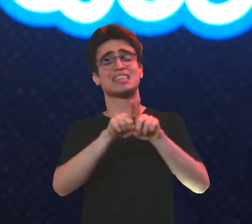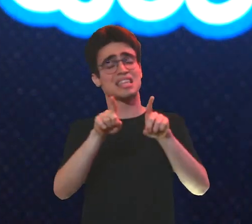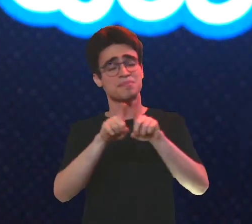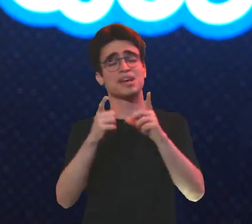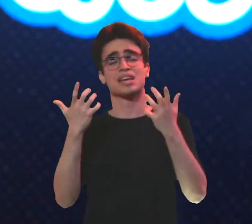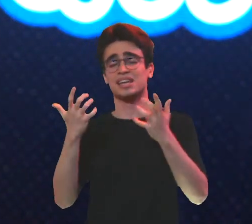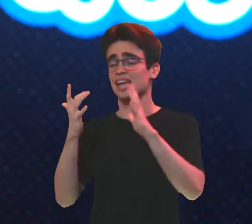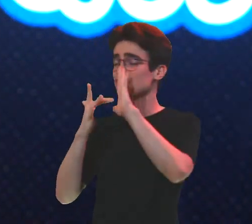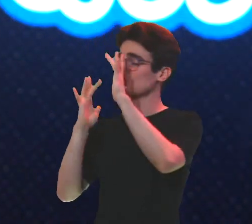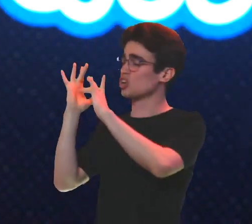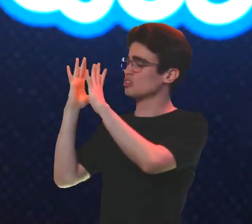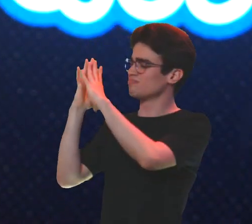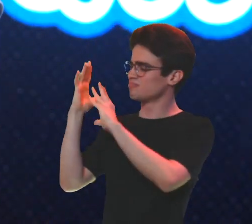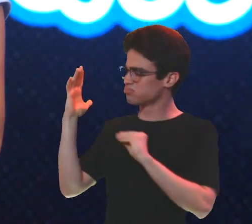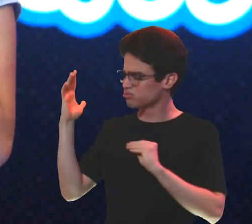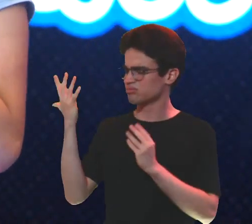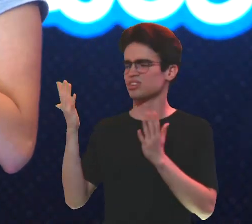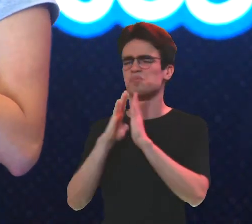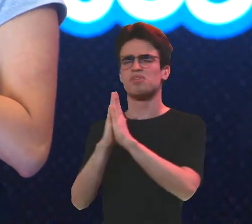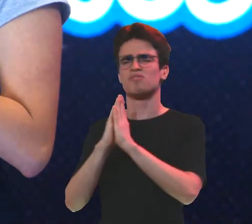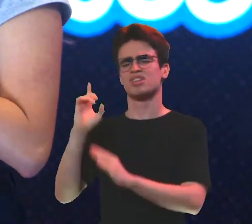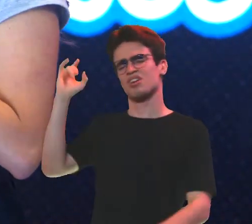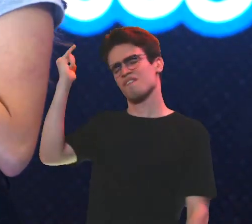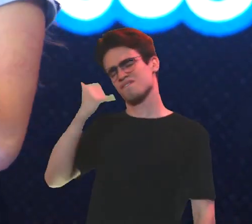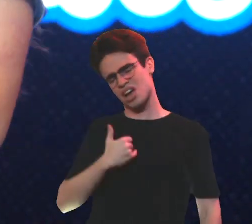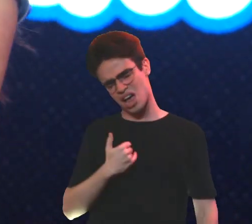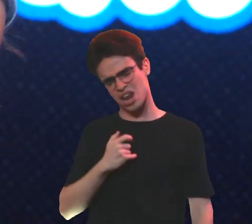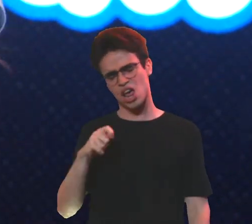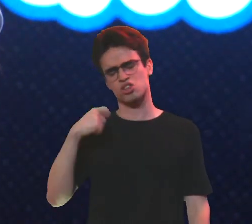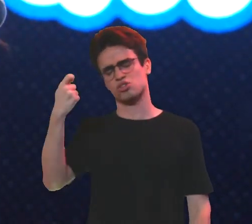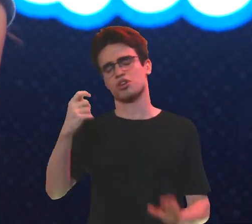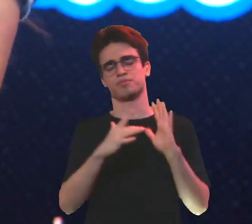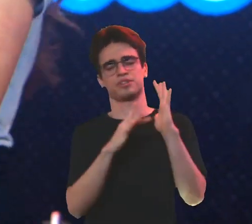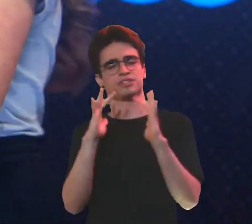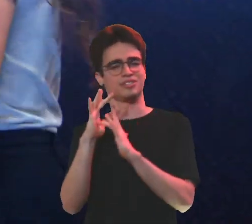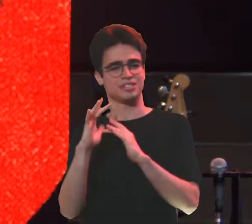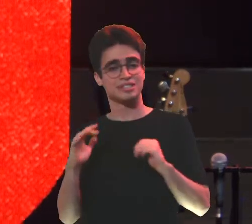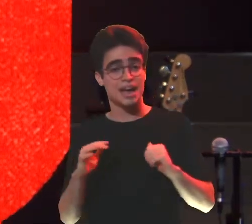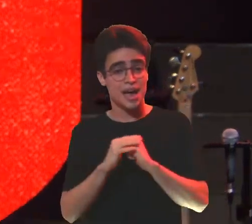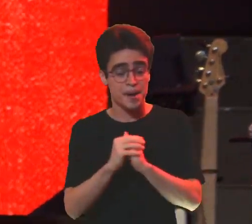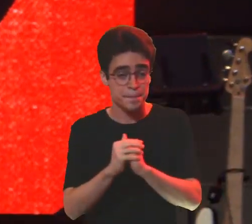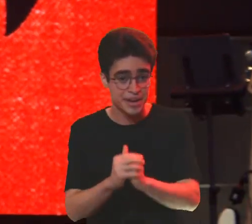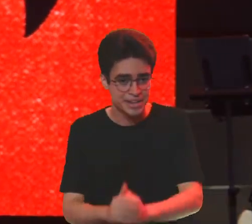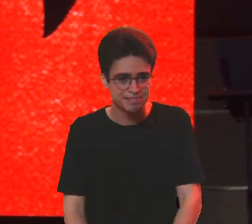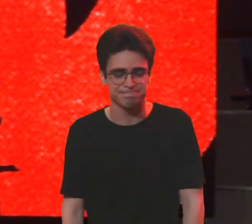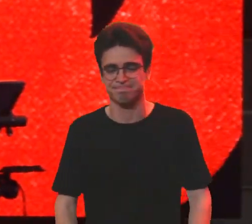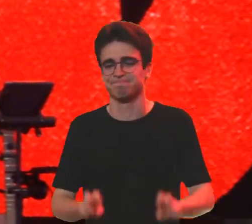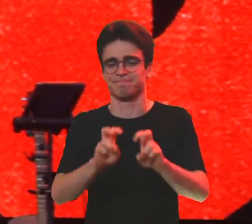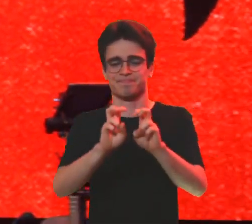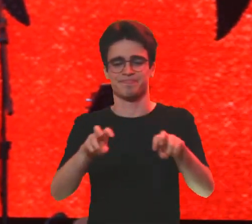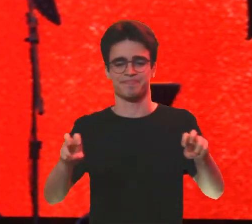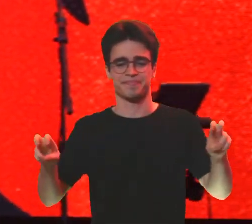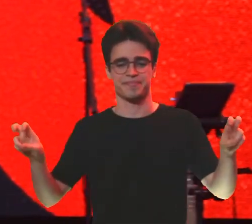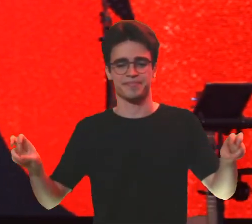Senhor, Deus. Fala com a gente essa noite, em nome de Jesus. Amém. Pode sentar no seu